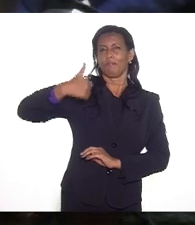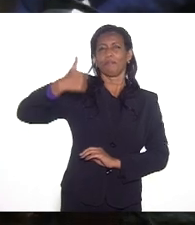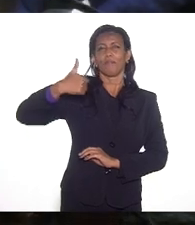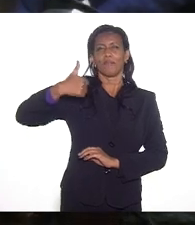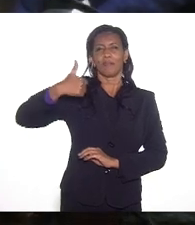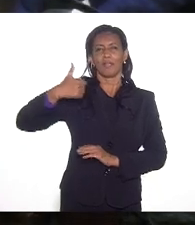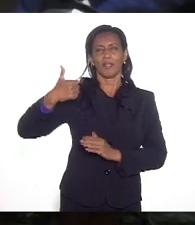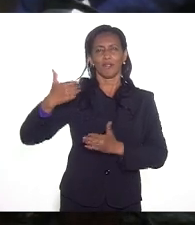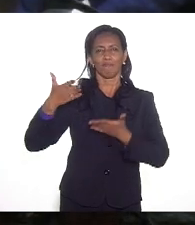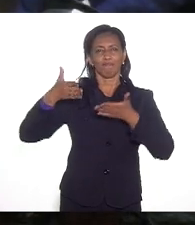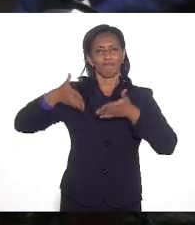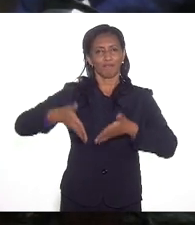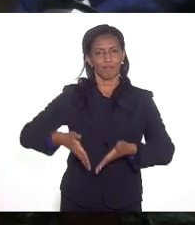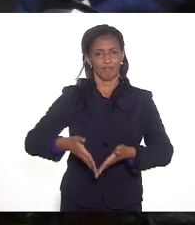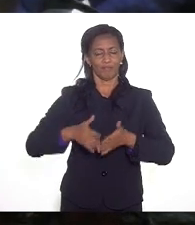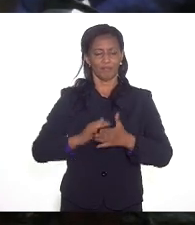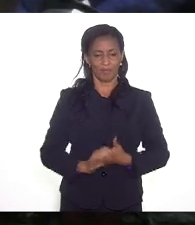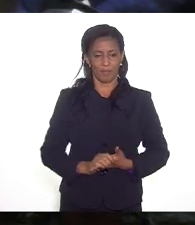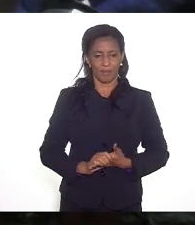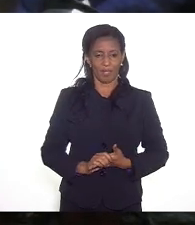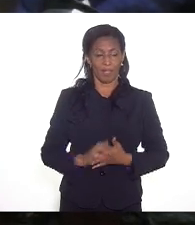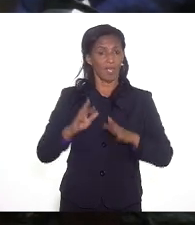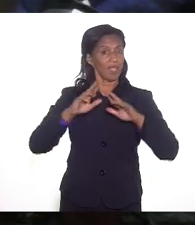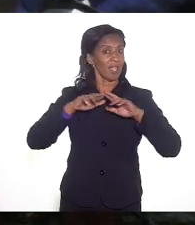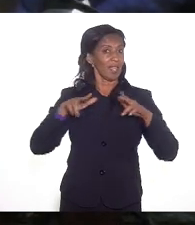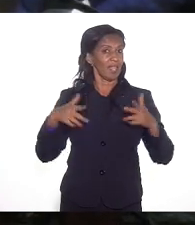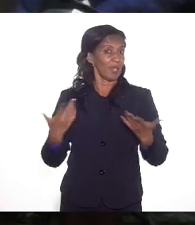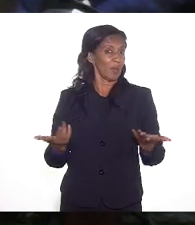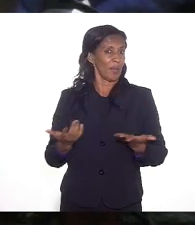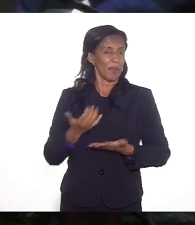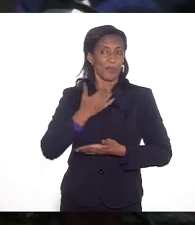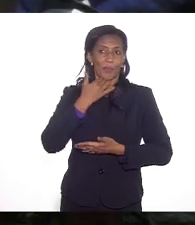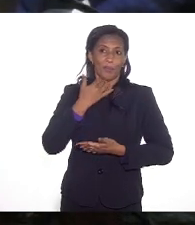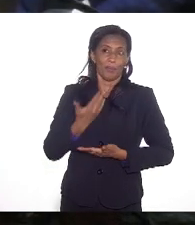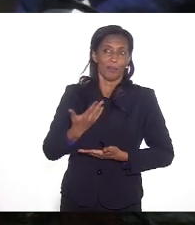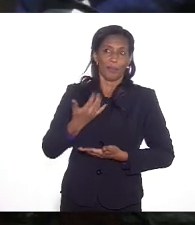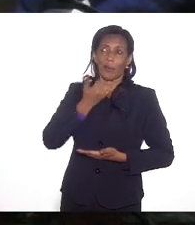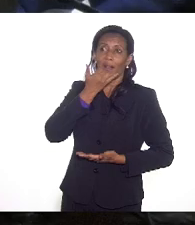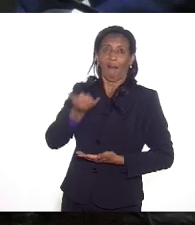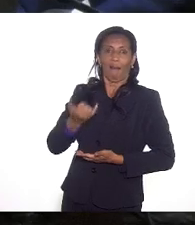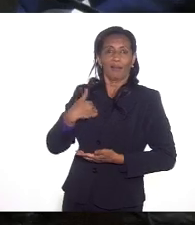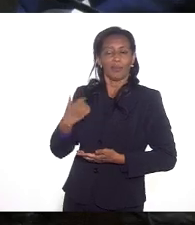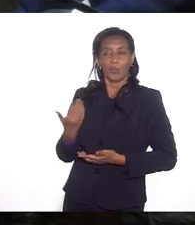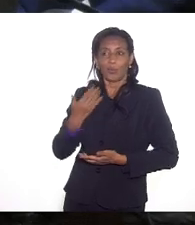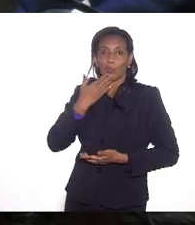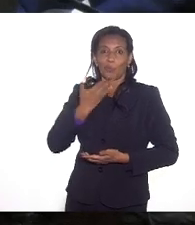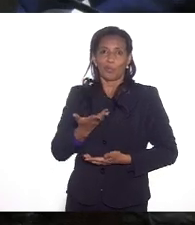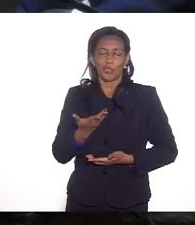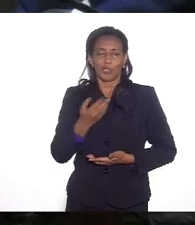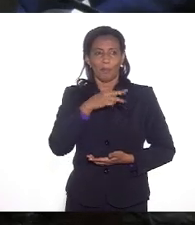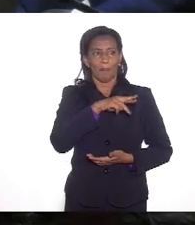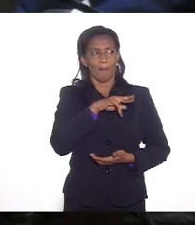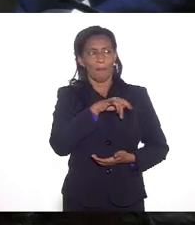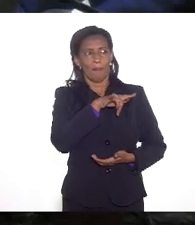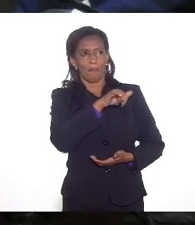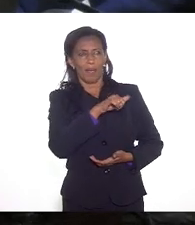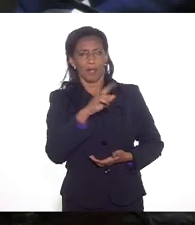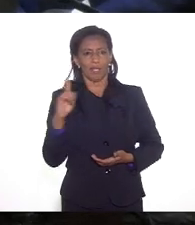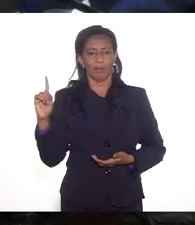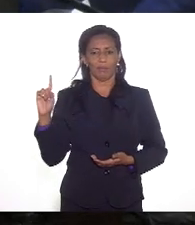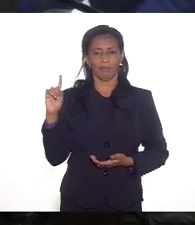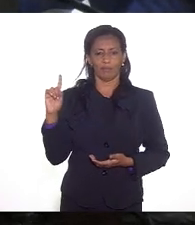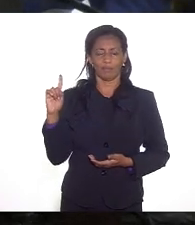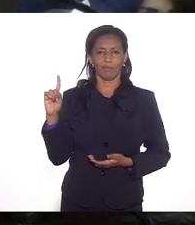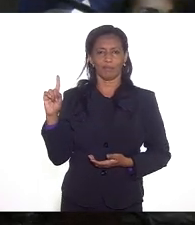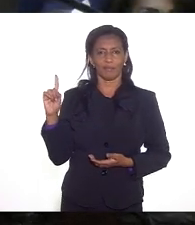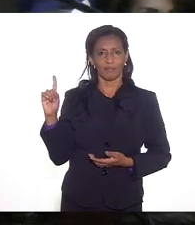estar aqui e não é por acaso que eu estou pedindo para Marquinho está aqui ao